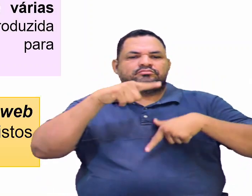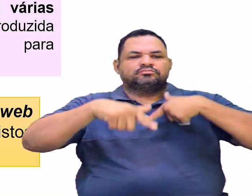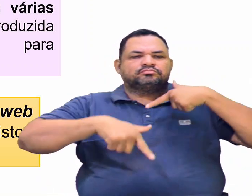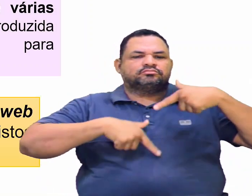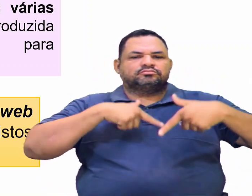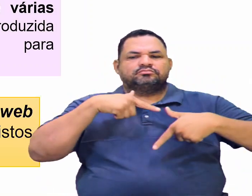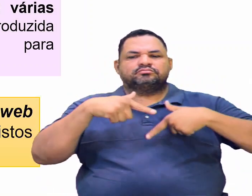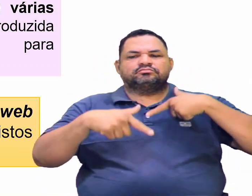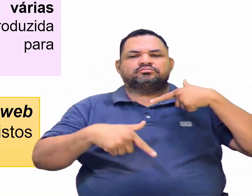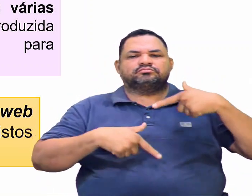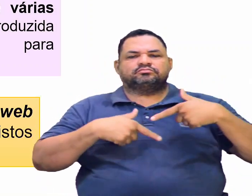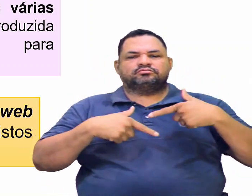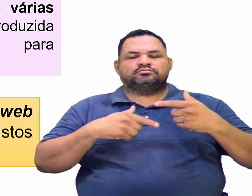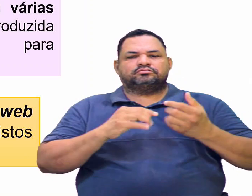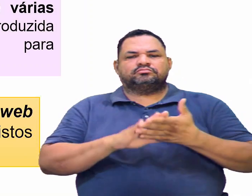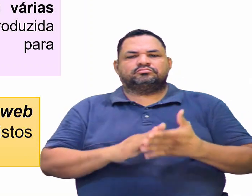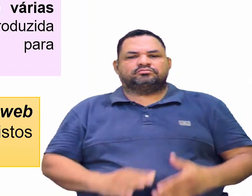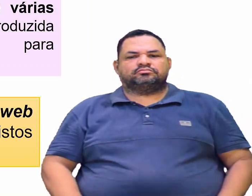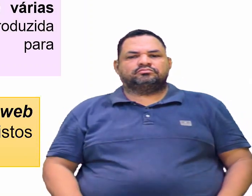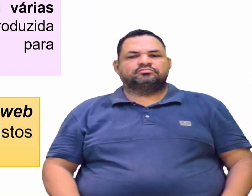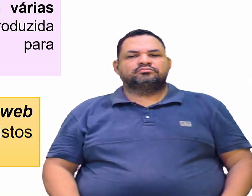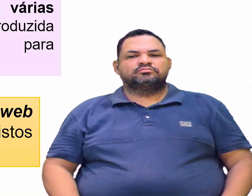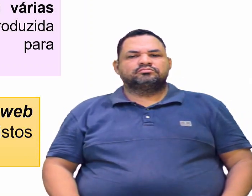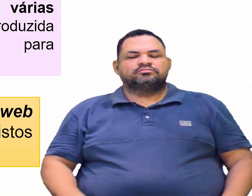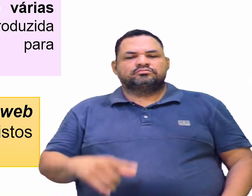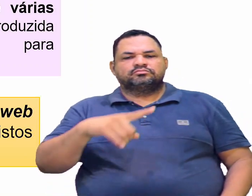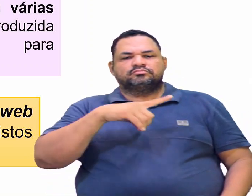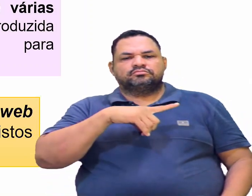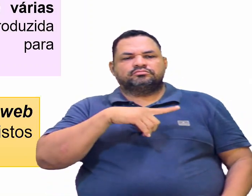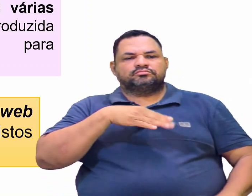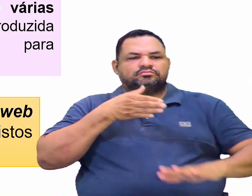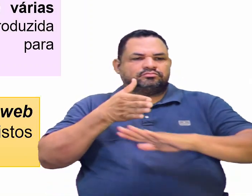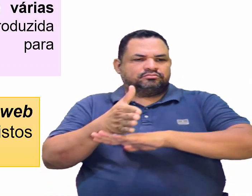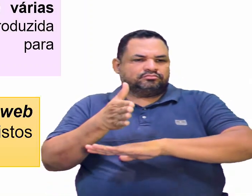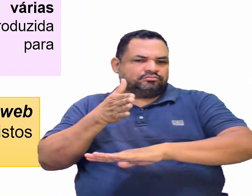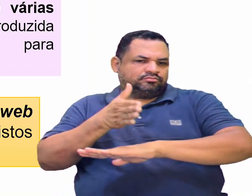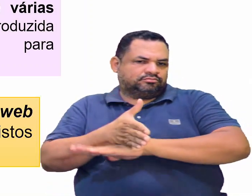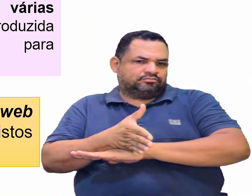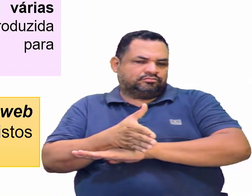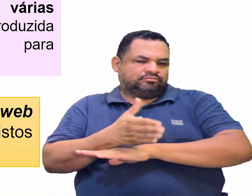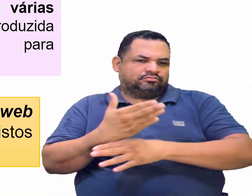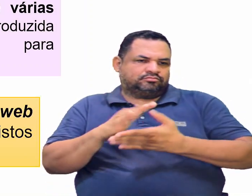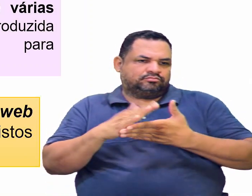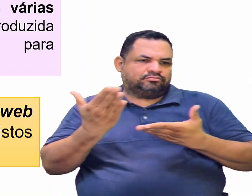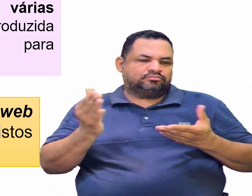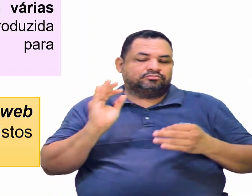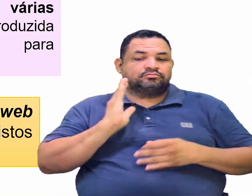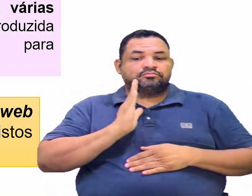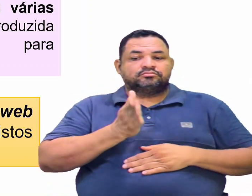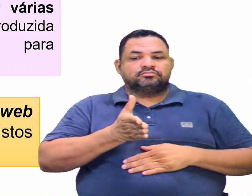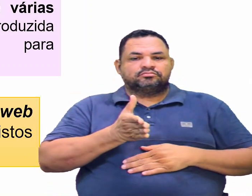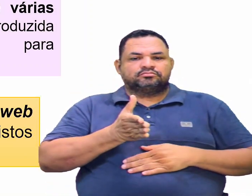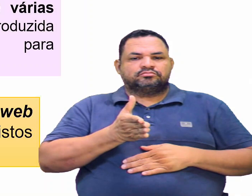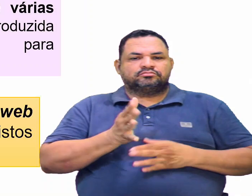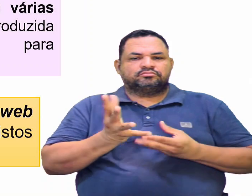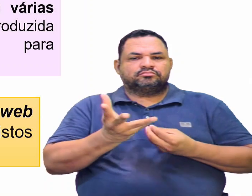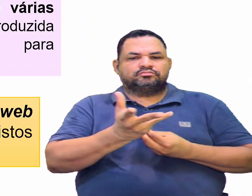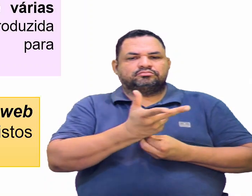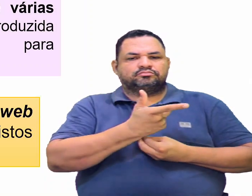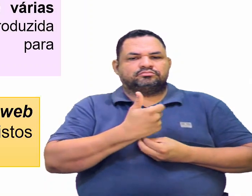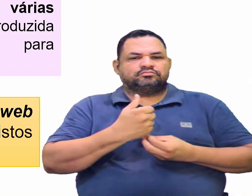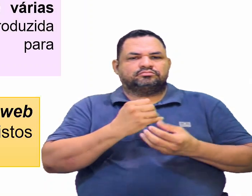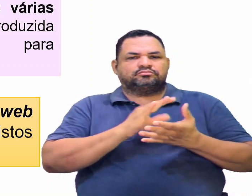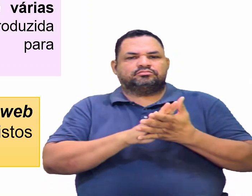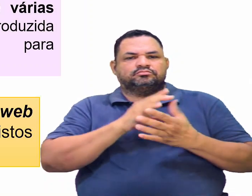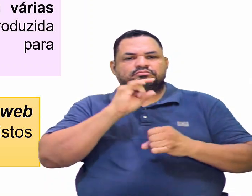trabalho, né, onde tem a participação já da arte